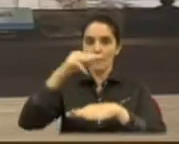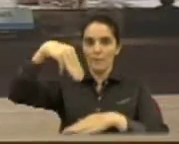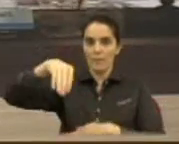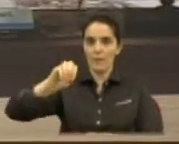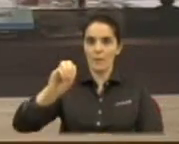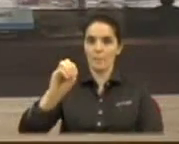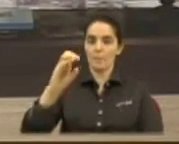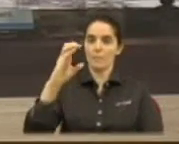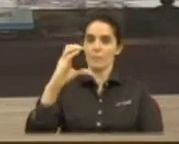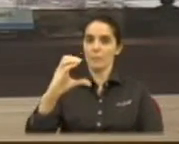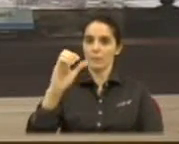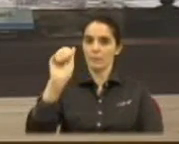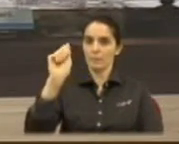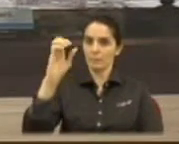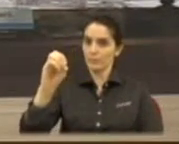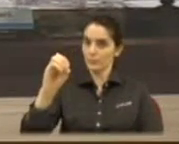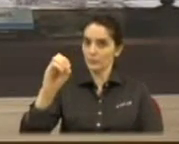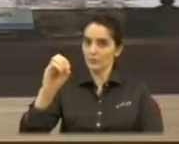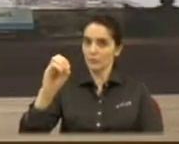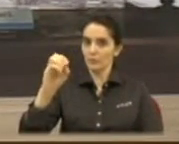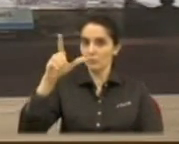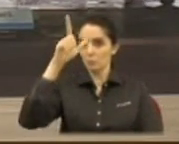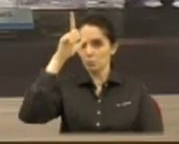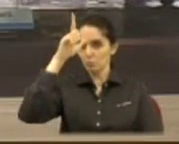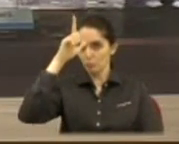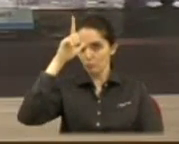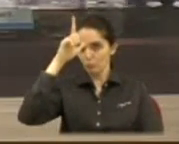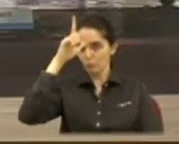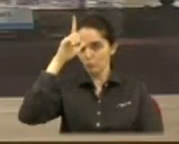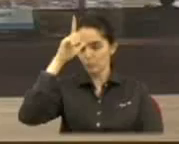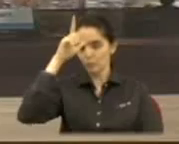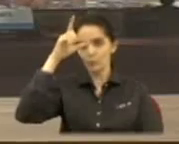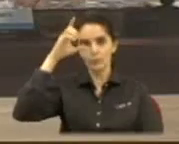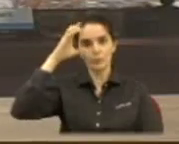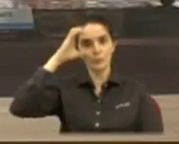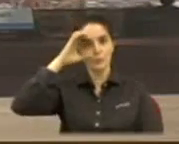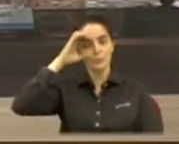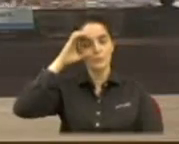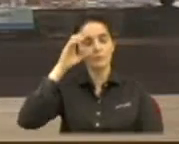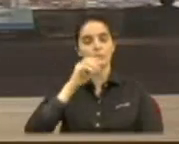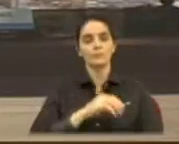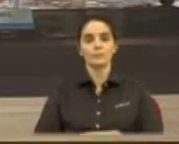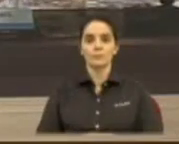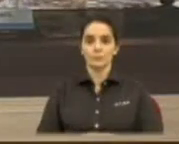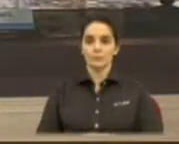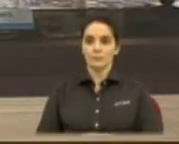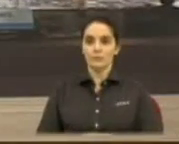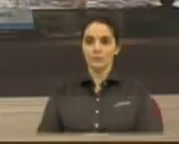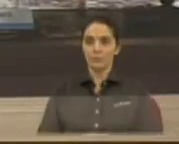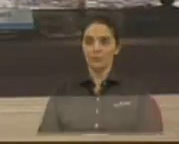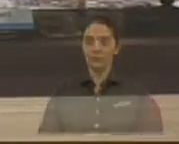moção. Vereador Sidney Pascotto e vereador José Couto de Jesus.